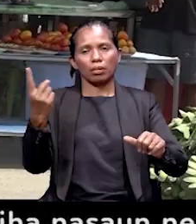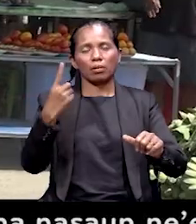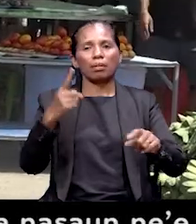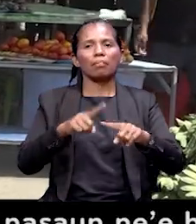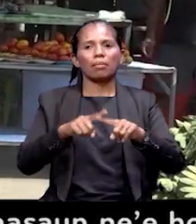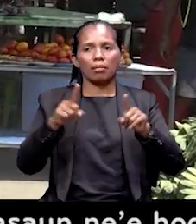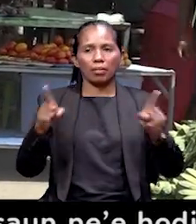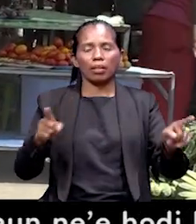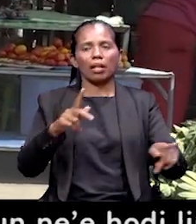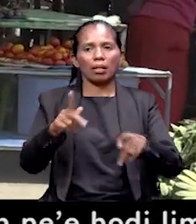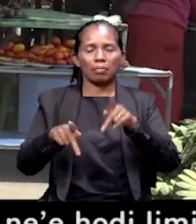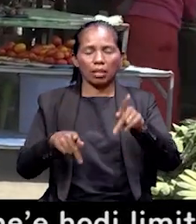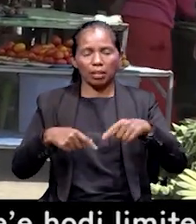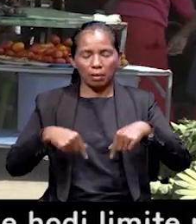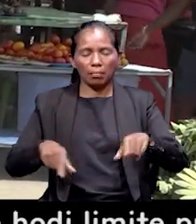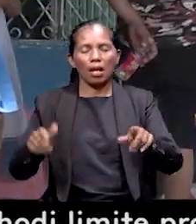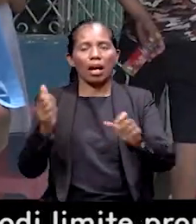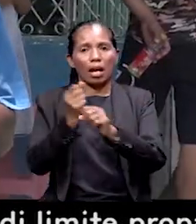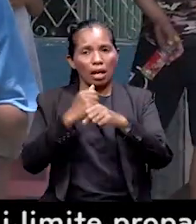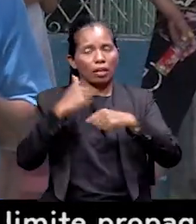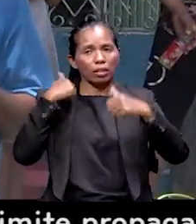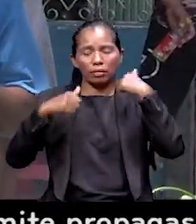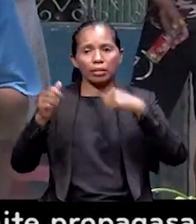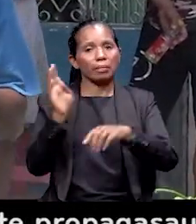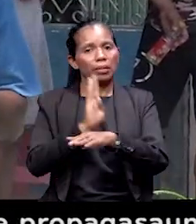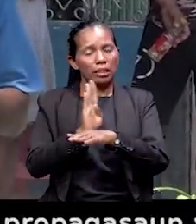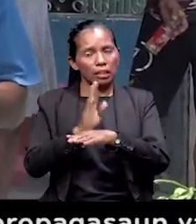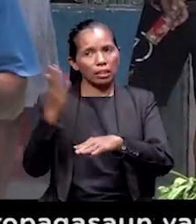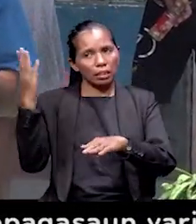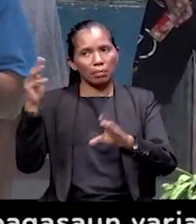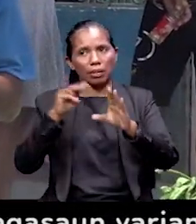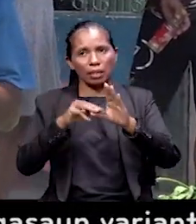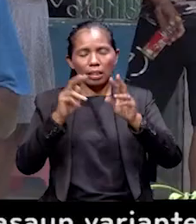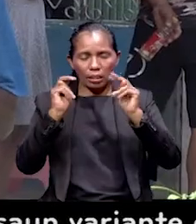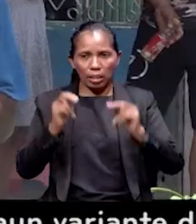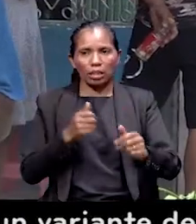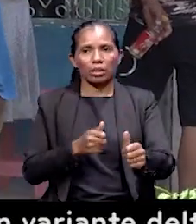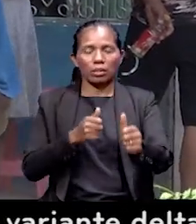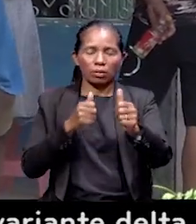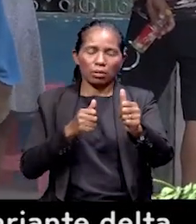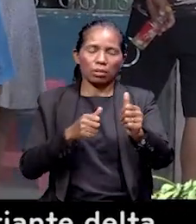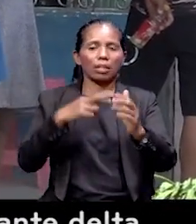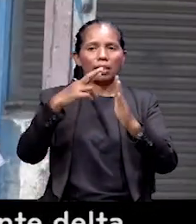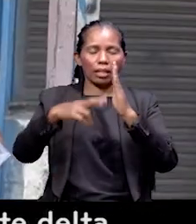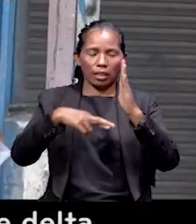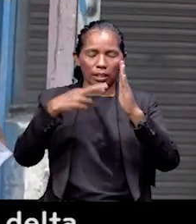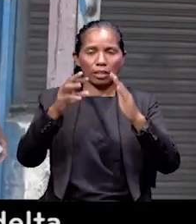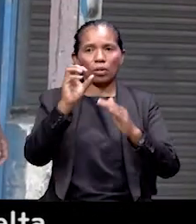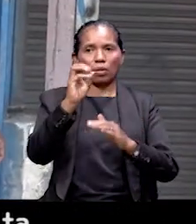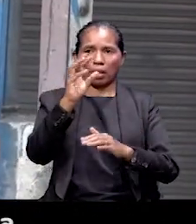emahirak nebe bahalo atividades negosiu iha merkadu ne, tengki kumpri no halo tuir protokolu OMS nea.